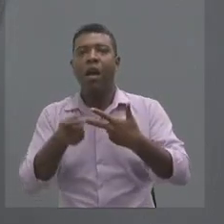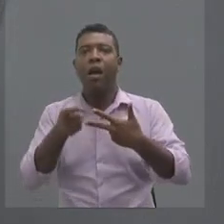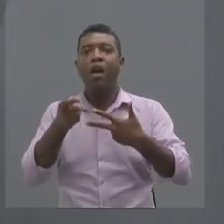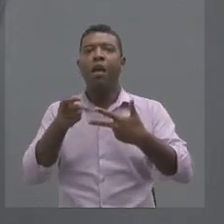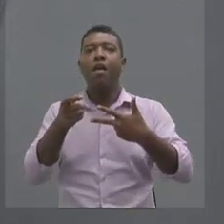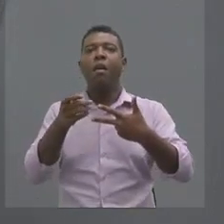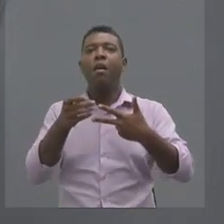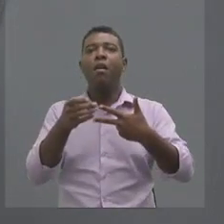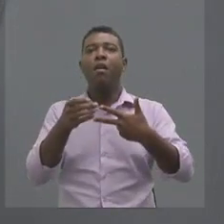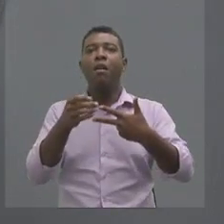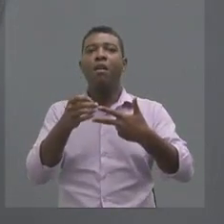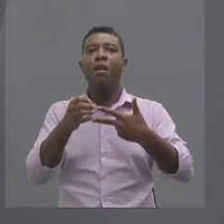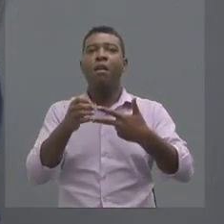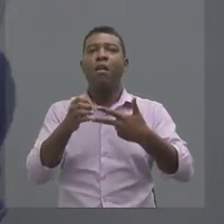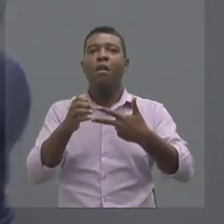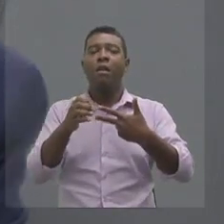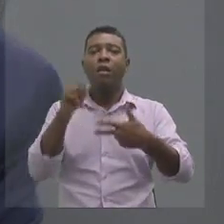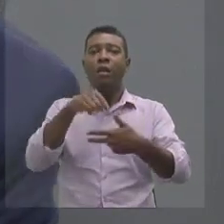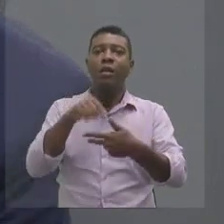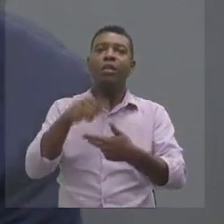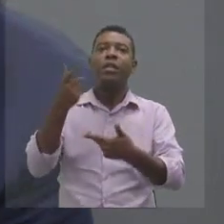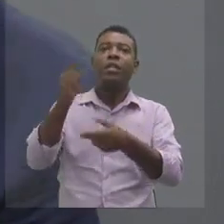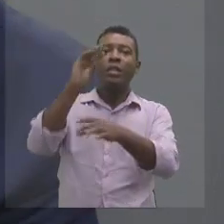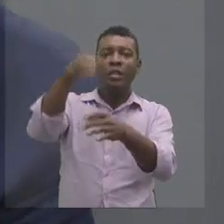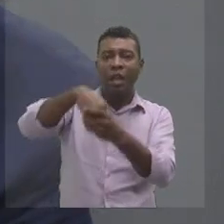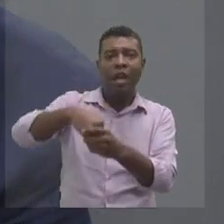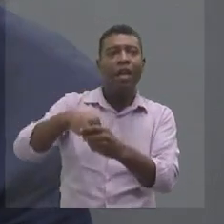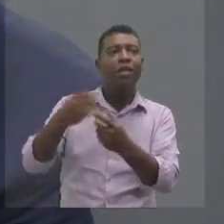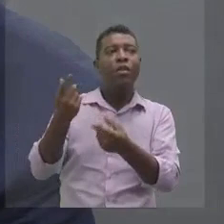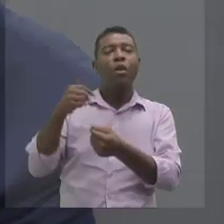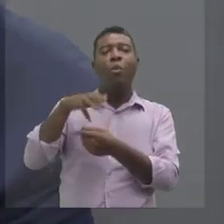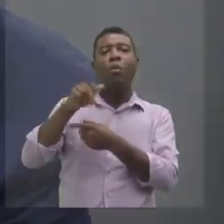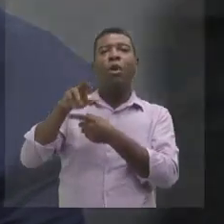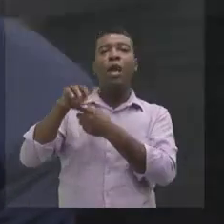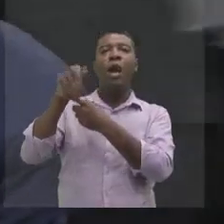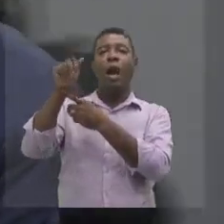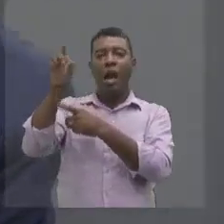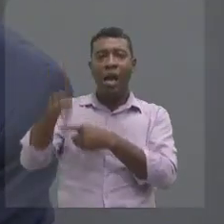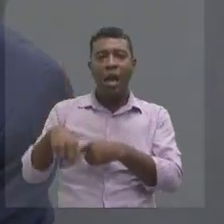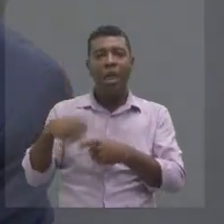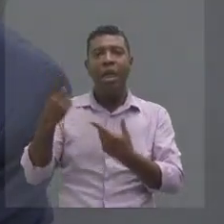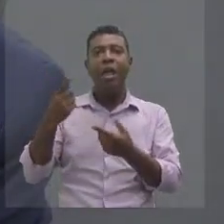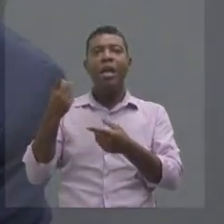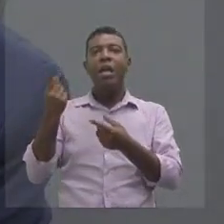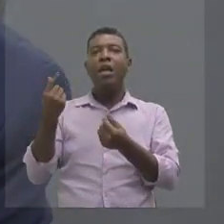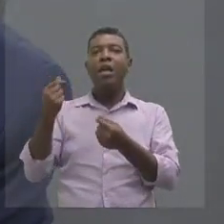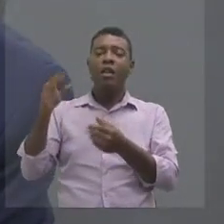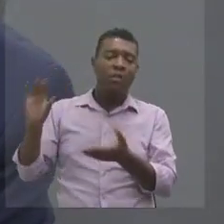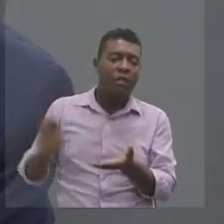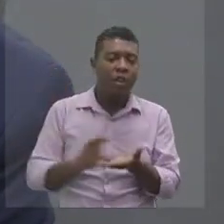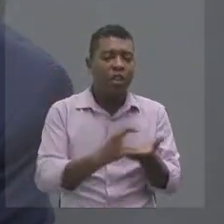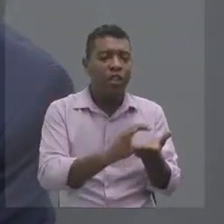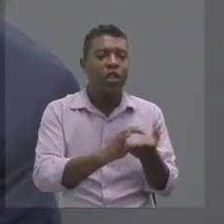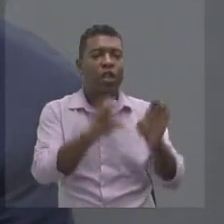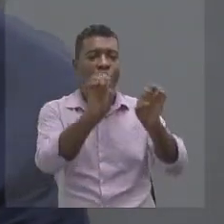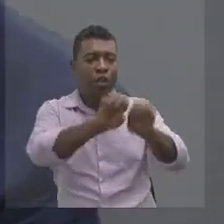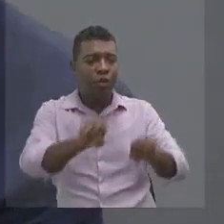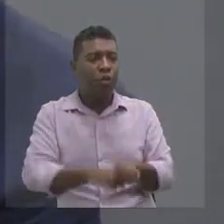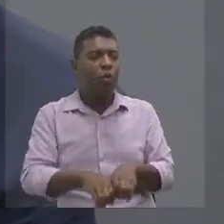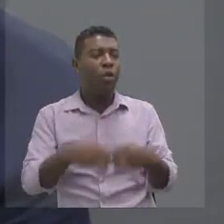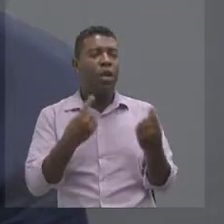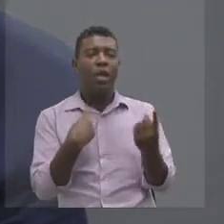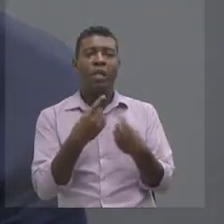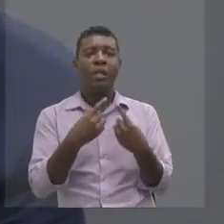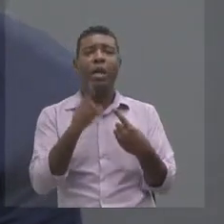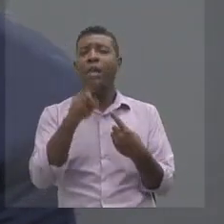de Muriaé que investir infraestrutura Estrada de Rodagem é como escada